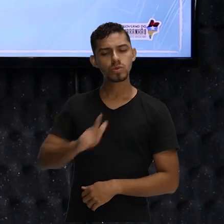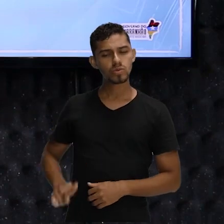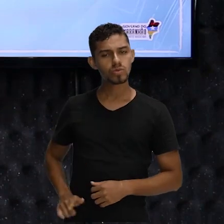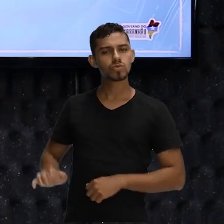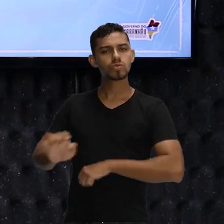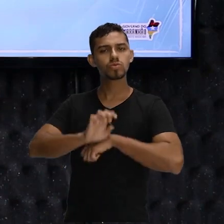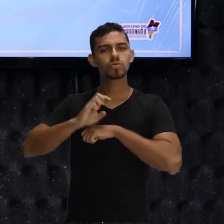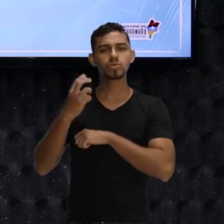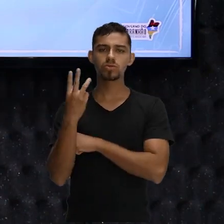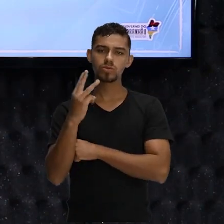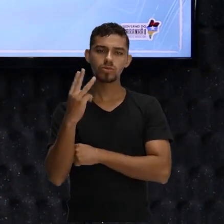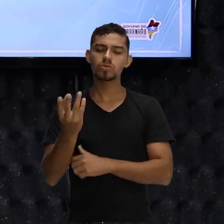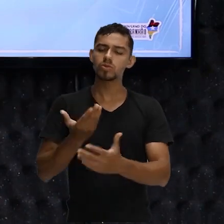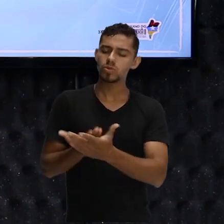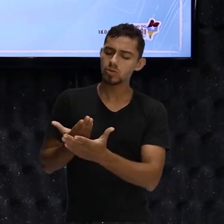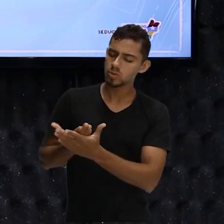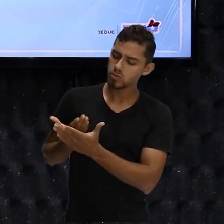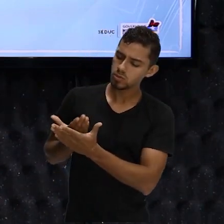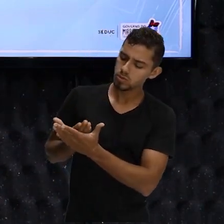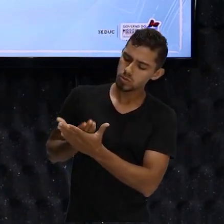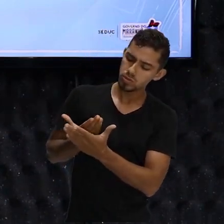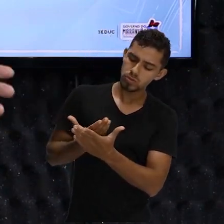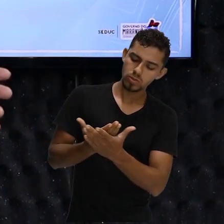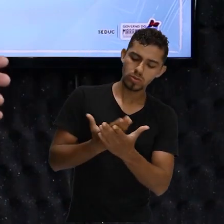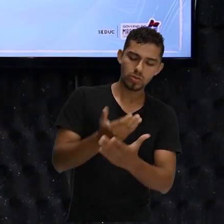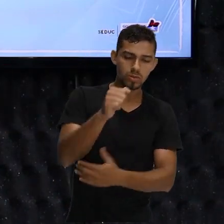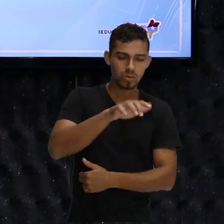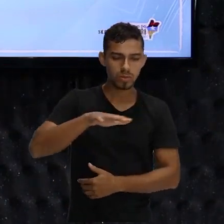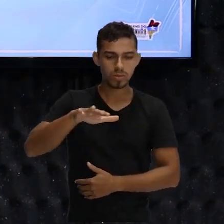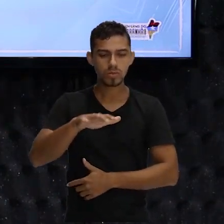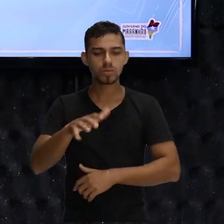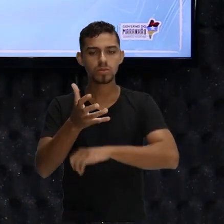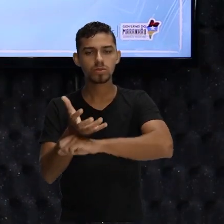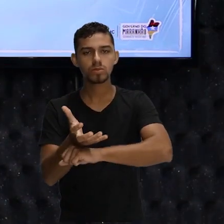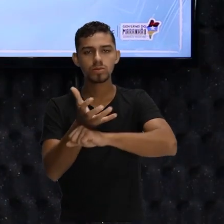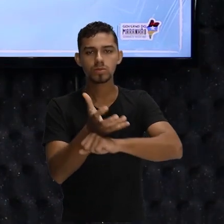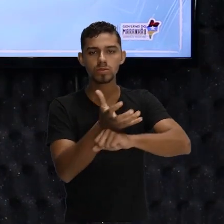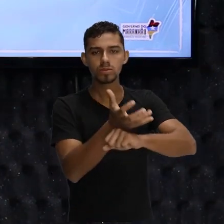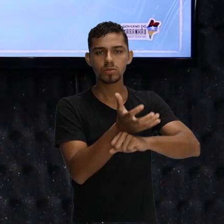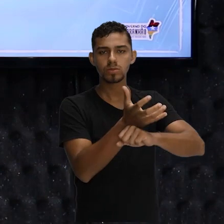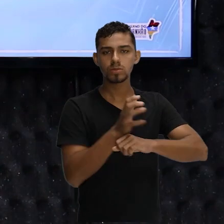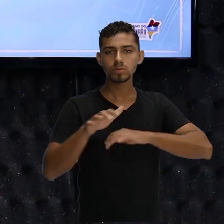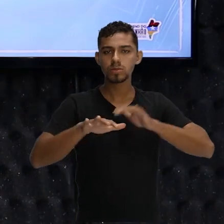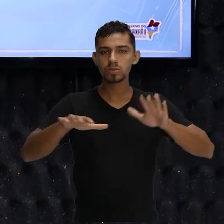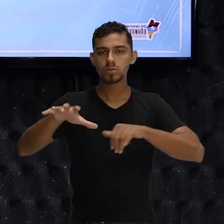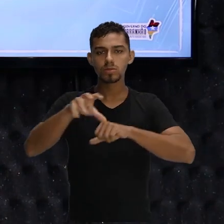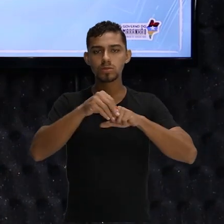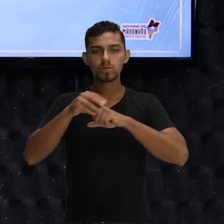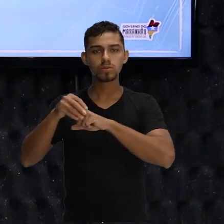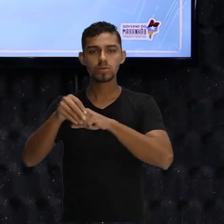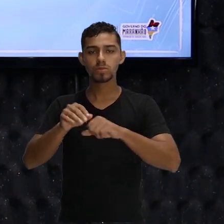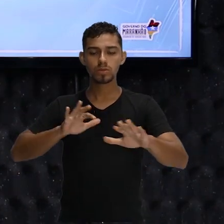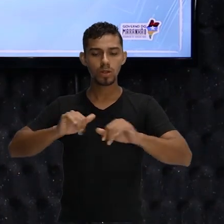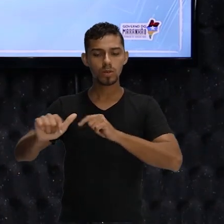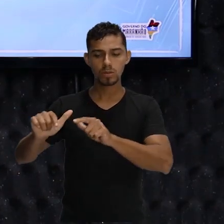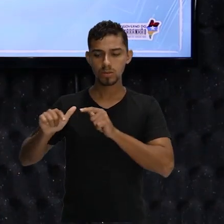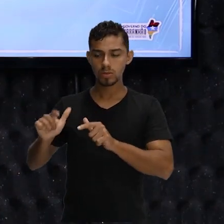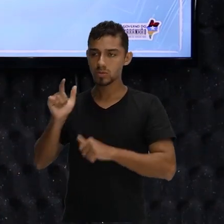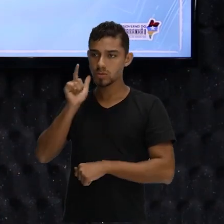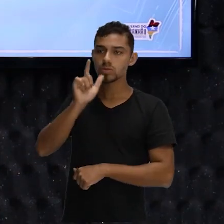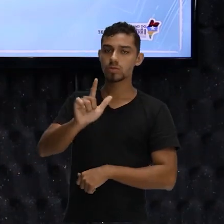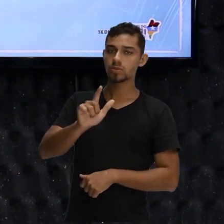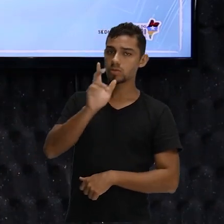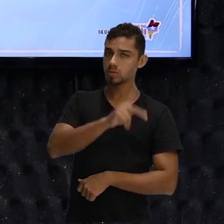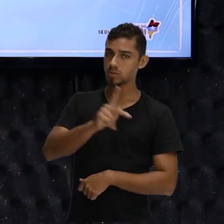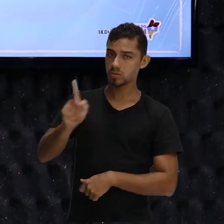Dias, todos eles estudaram nas suas respectivas áreas, se formaram e conseguiram ser professores.